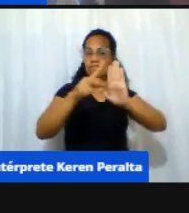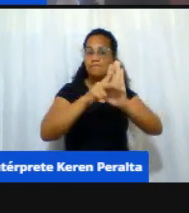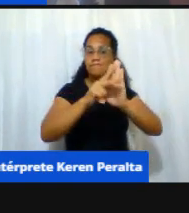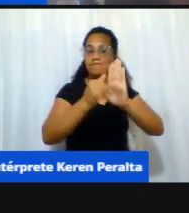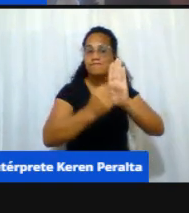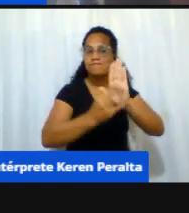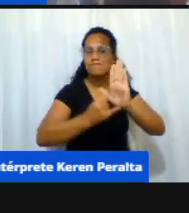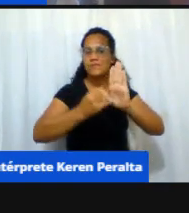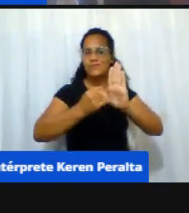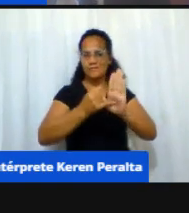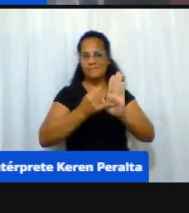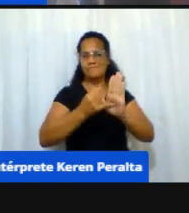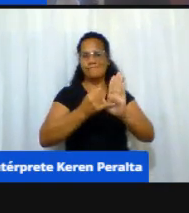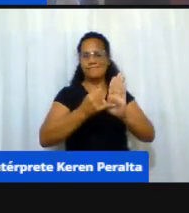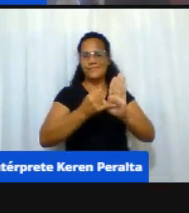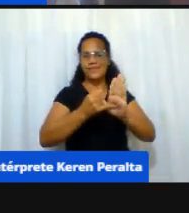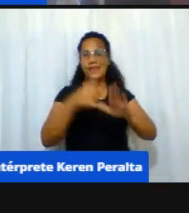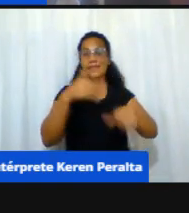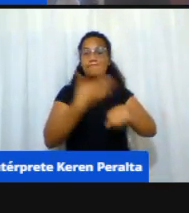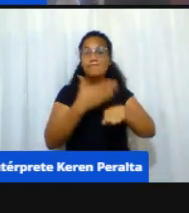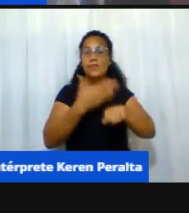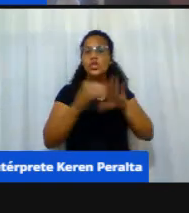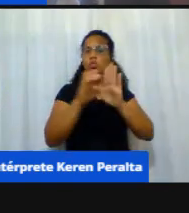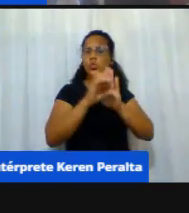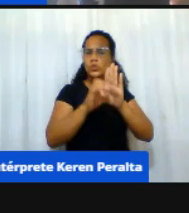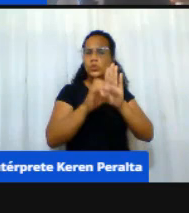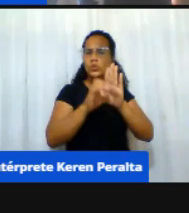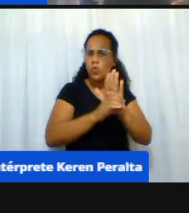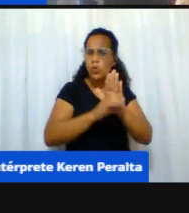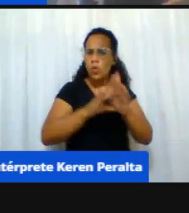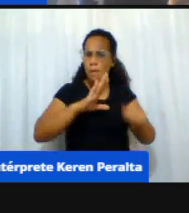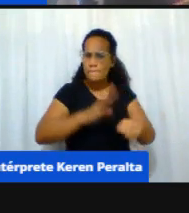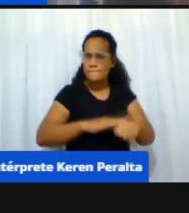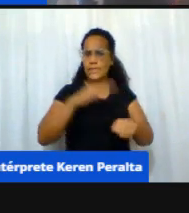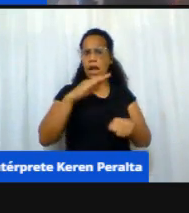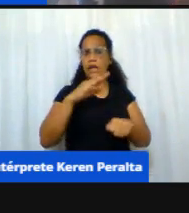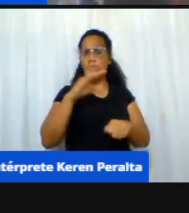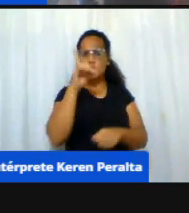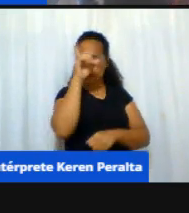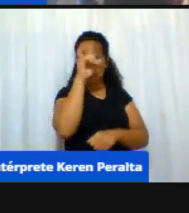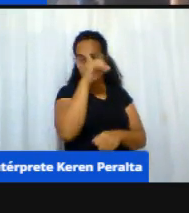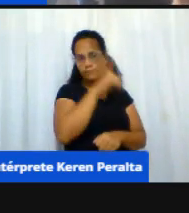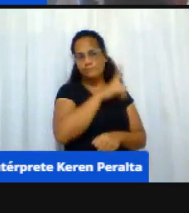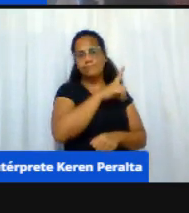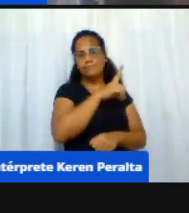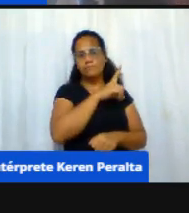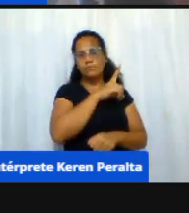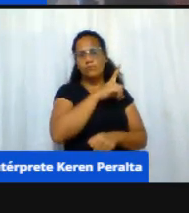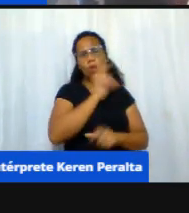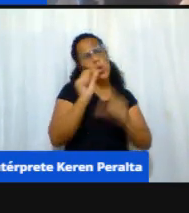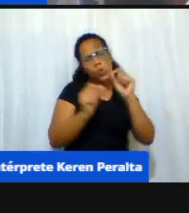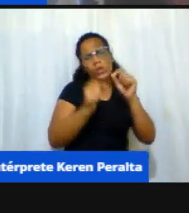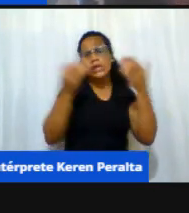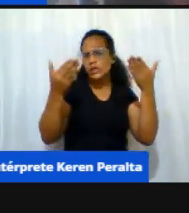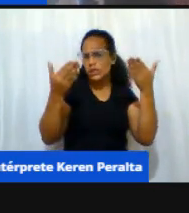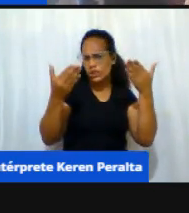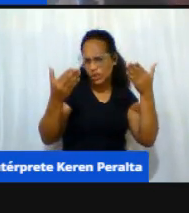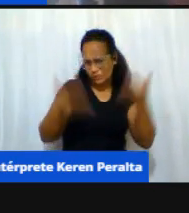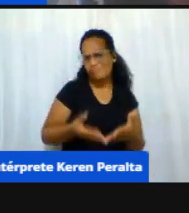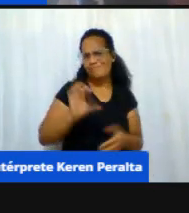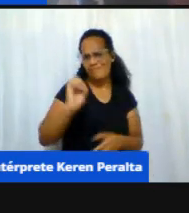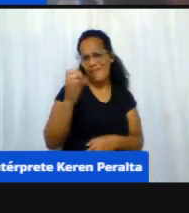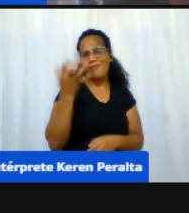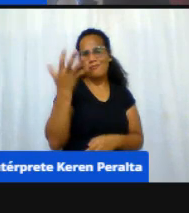densas, algo que já se fazia desde o referencial curricular anterior em relação a alguns conteúdos